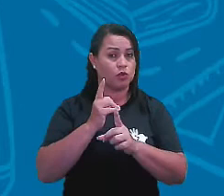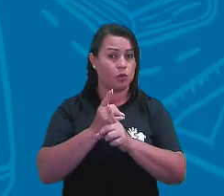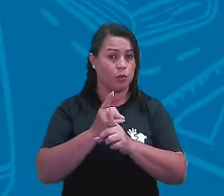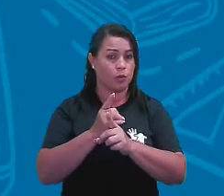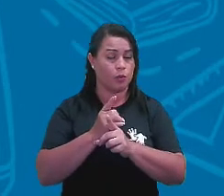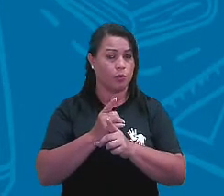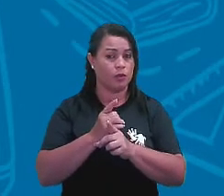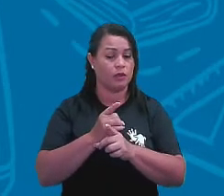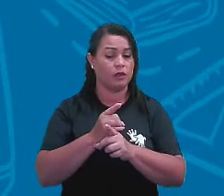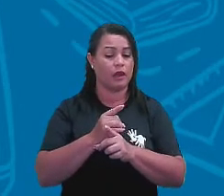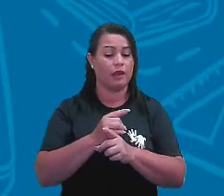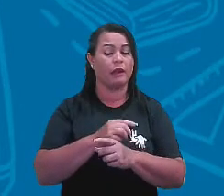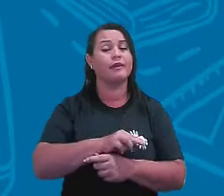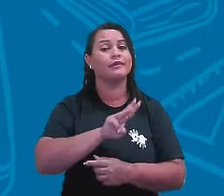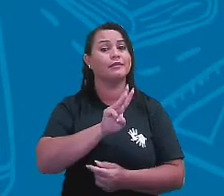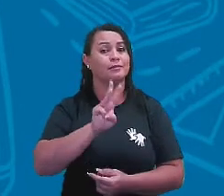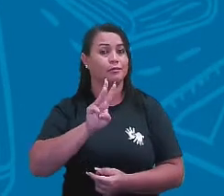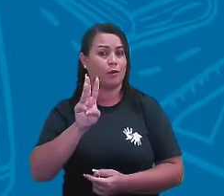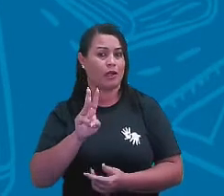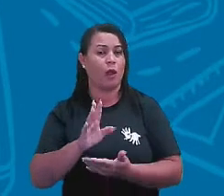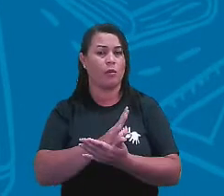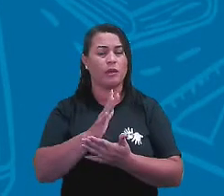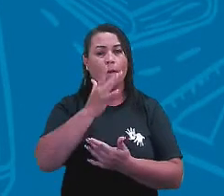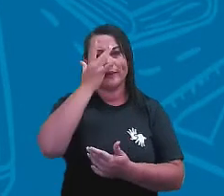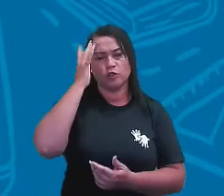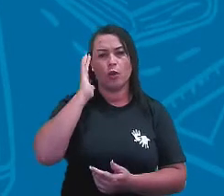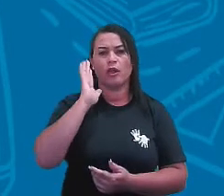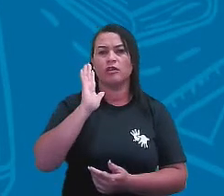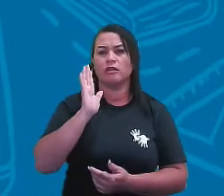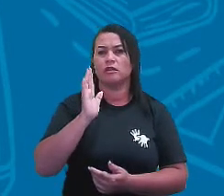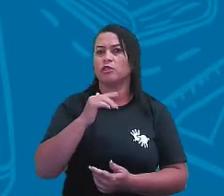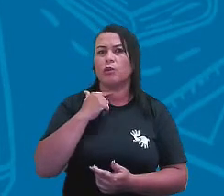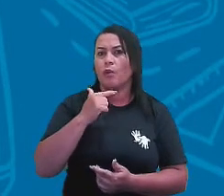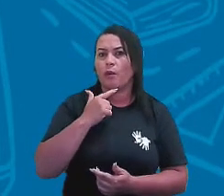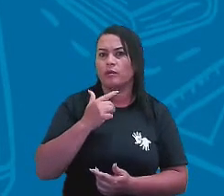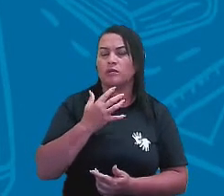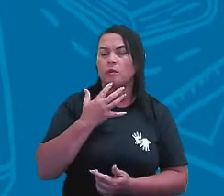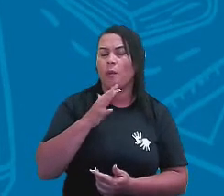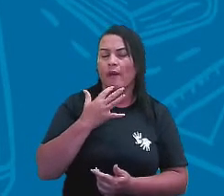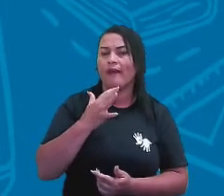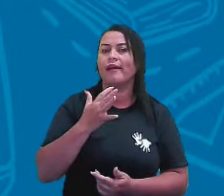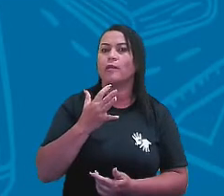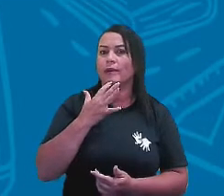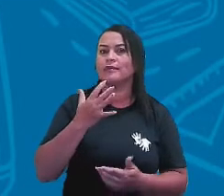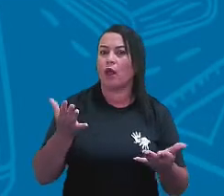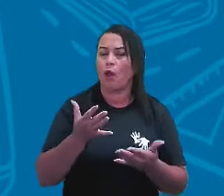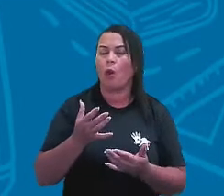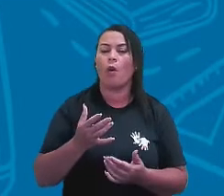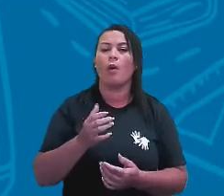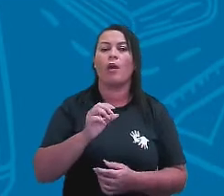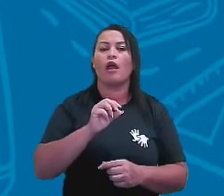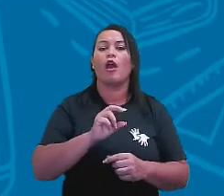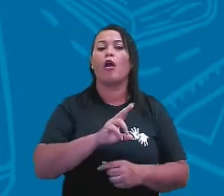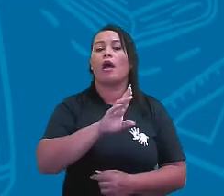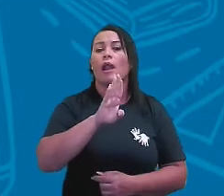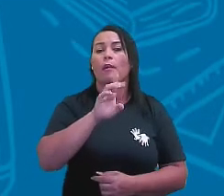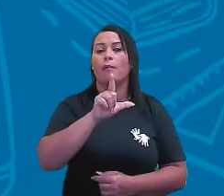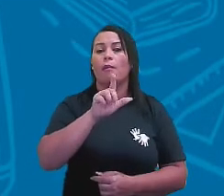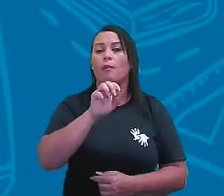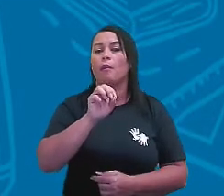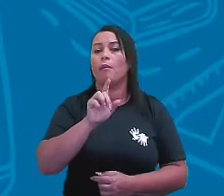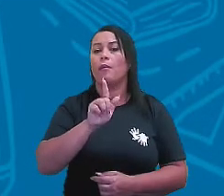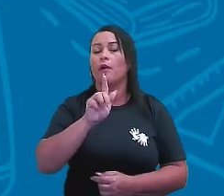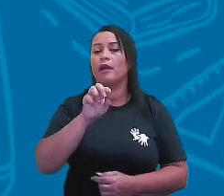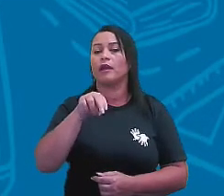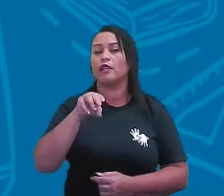nesse blog. Quem nunca acessou, não conhece, está conhecendo agora. É só colocar blog Nossa Vitória, tá?